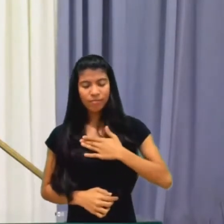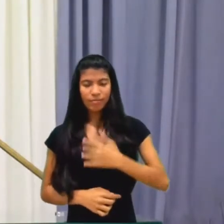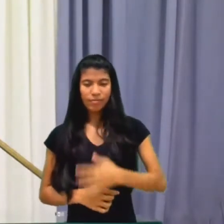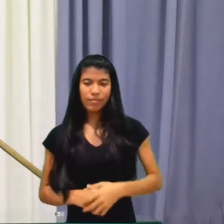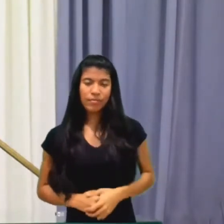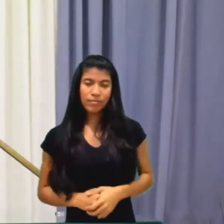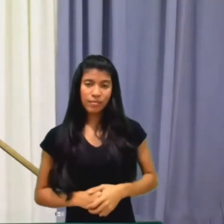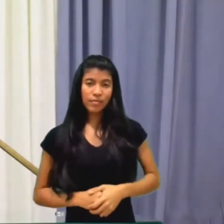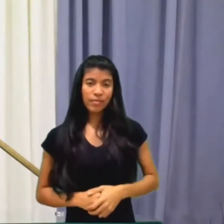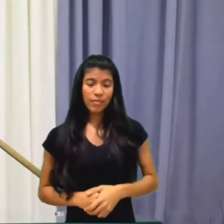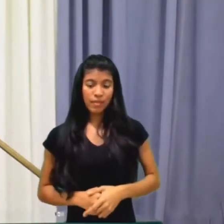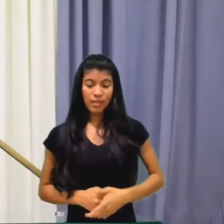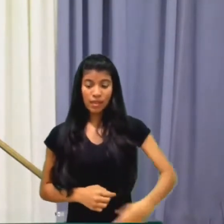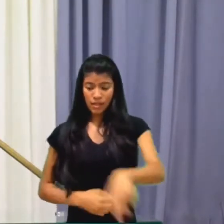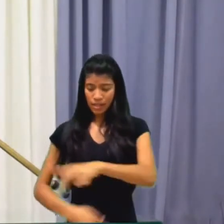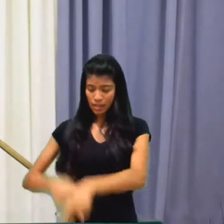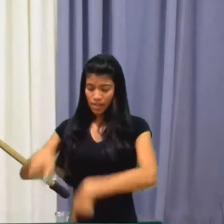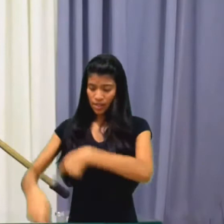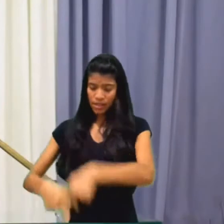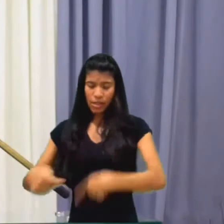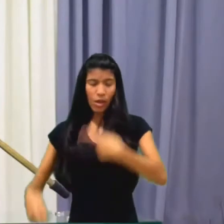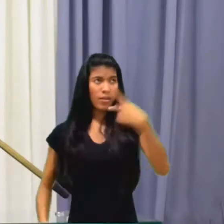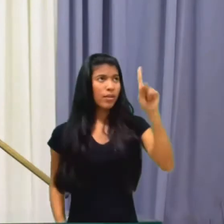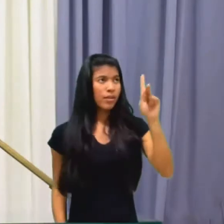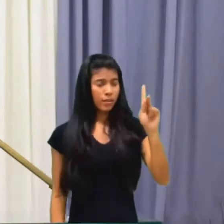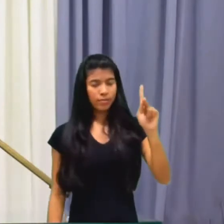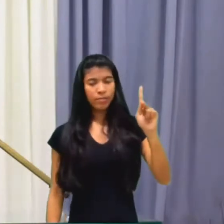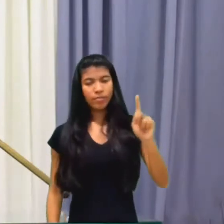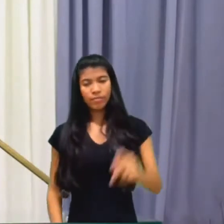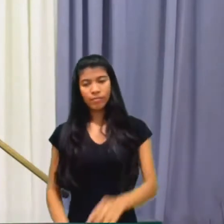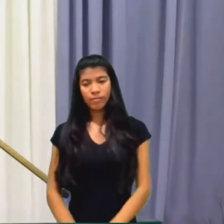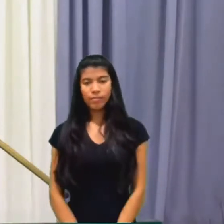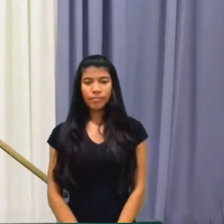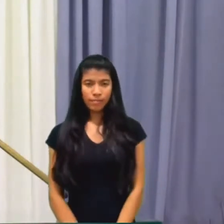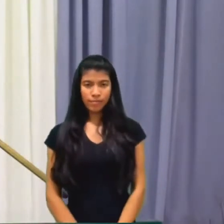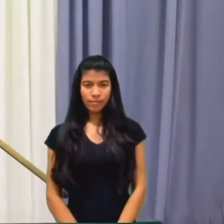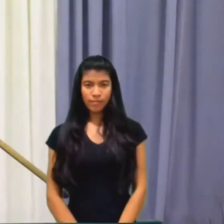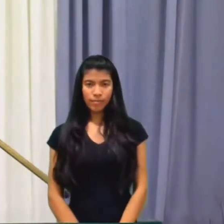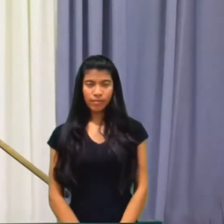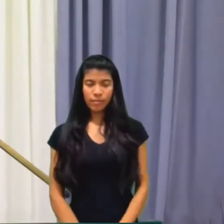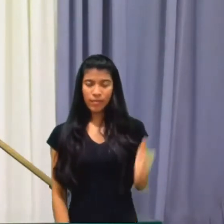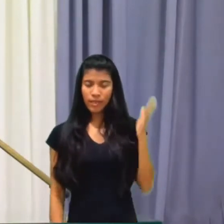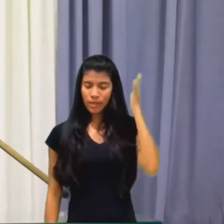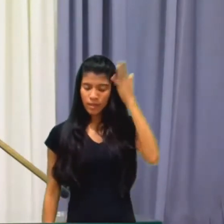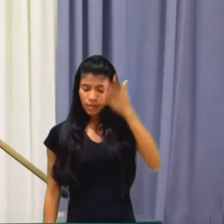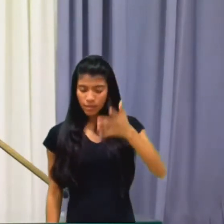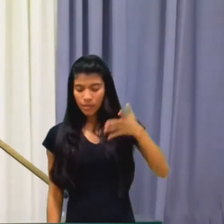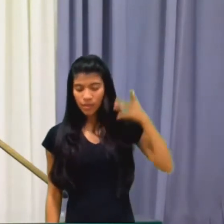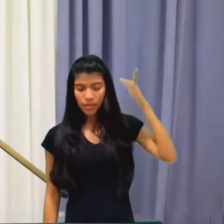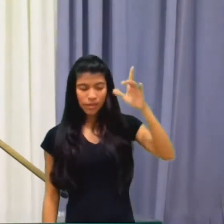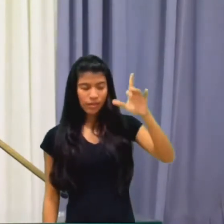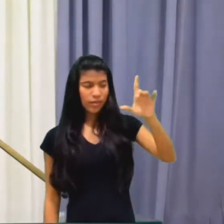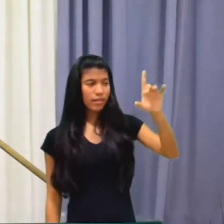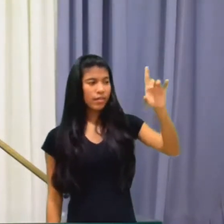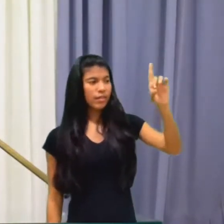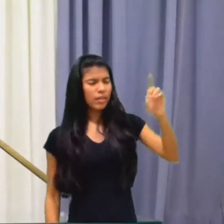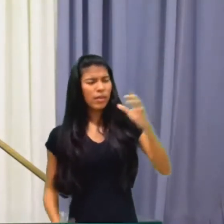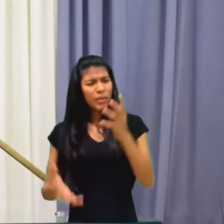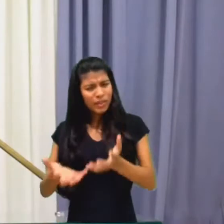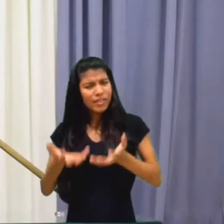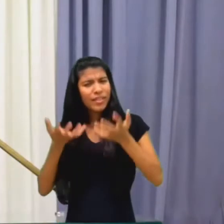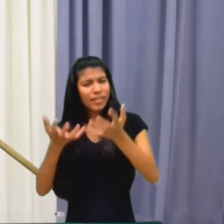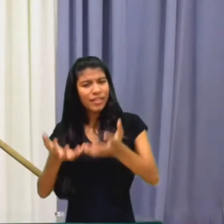esta nação é teu povo. A presença de Deus nos faz querer andar